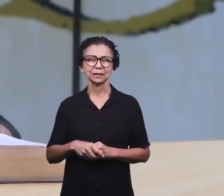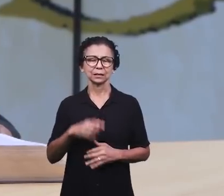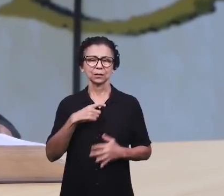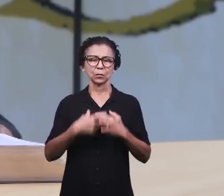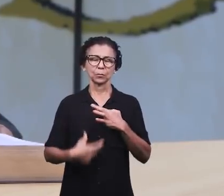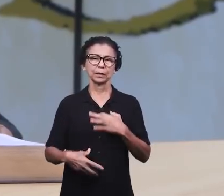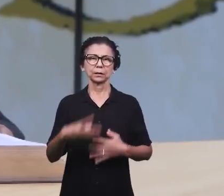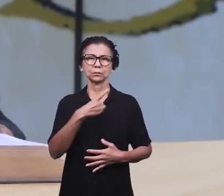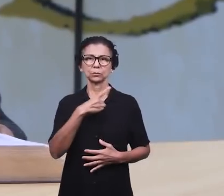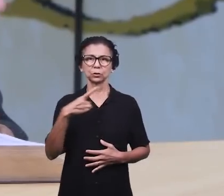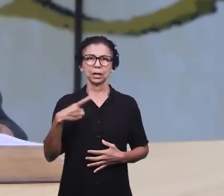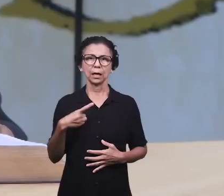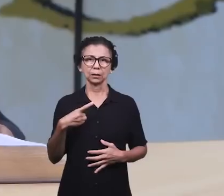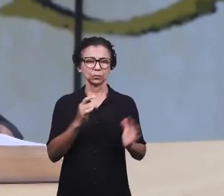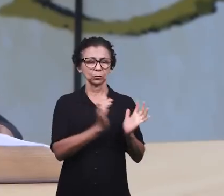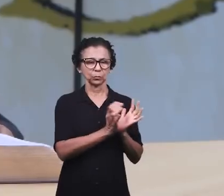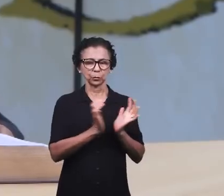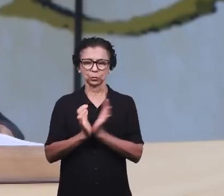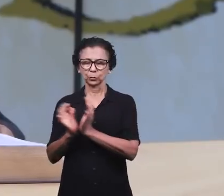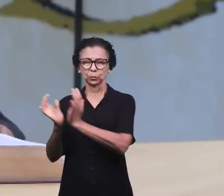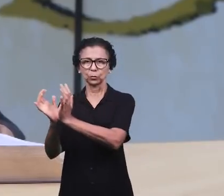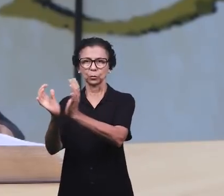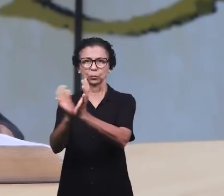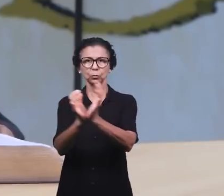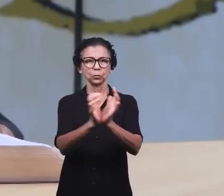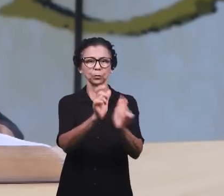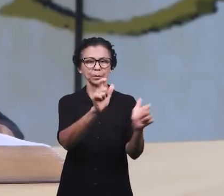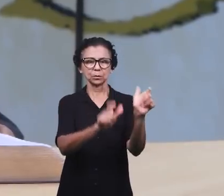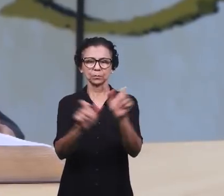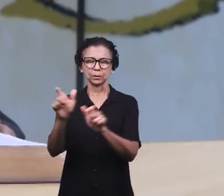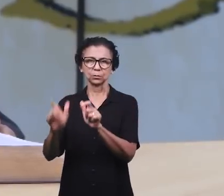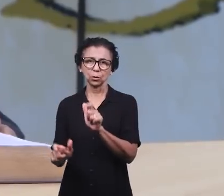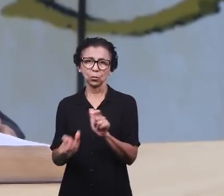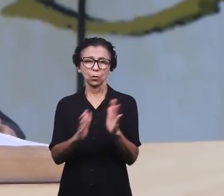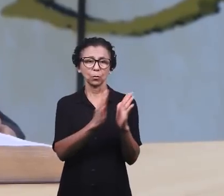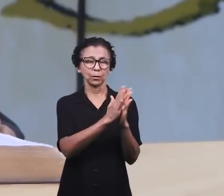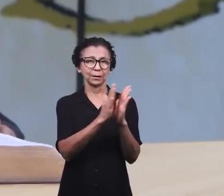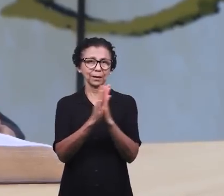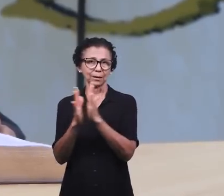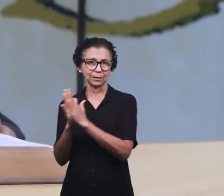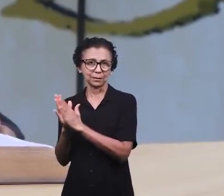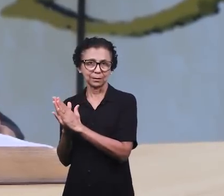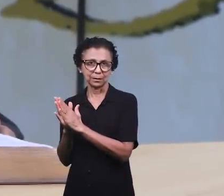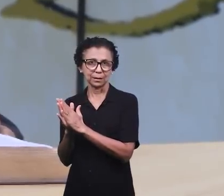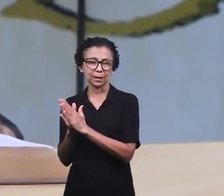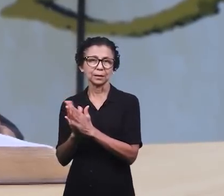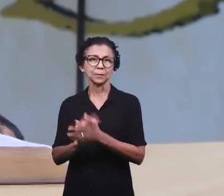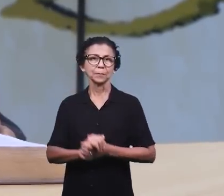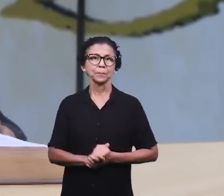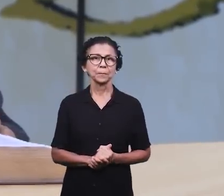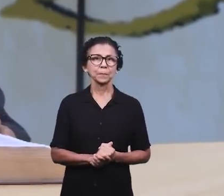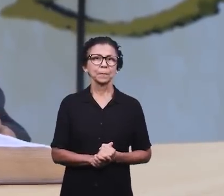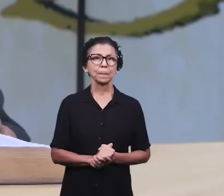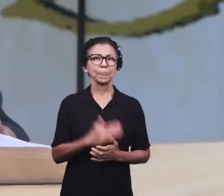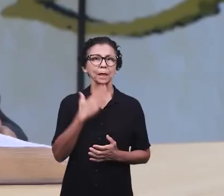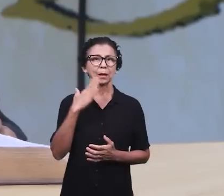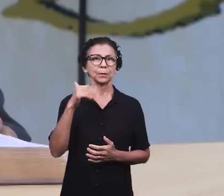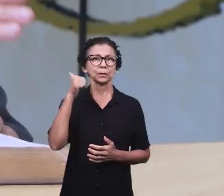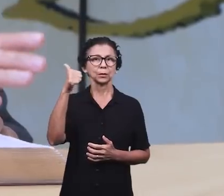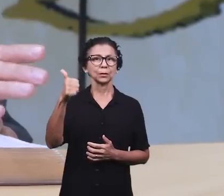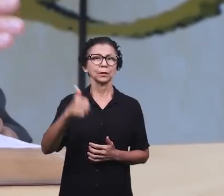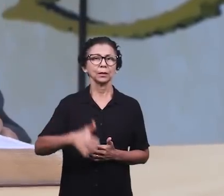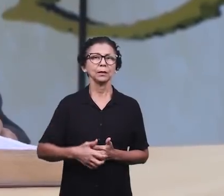e diáconos para orar pelos irmãos, então quanto mais irmãos estiverem ali naquele grupo que tem dons espirituais, é melhor. E